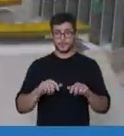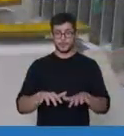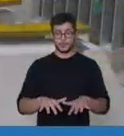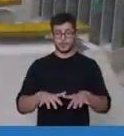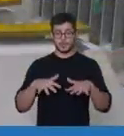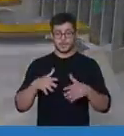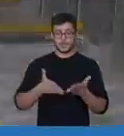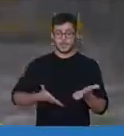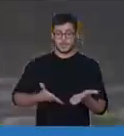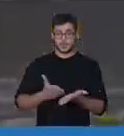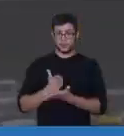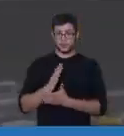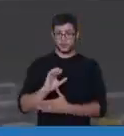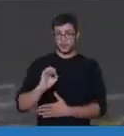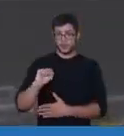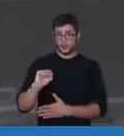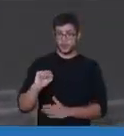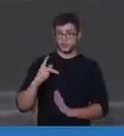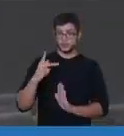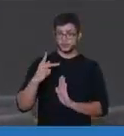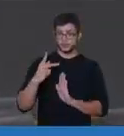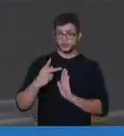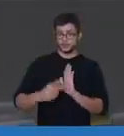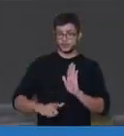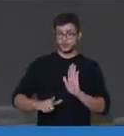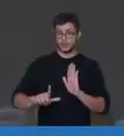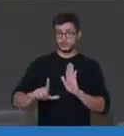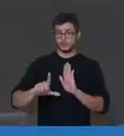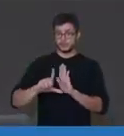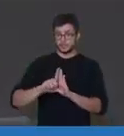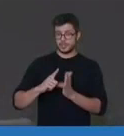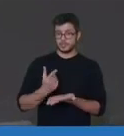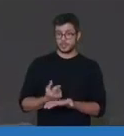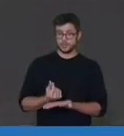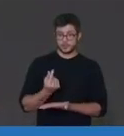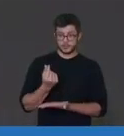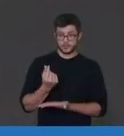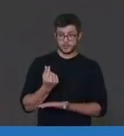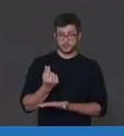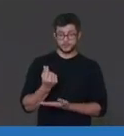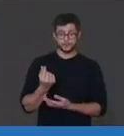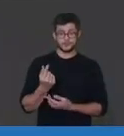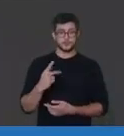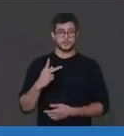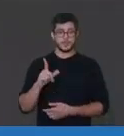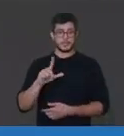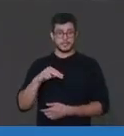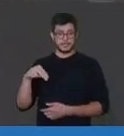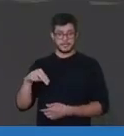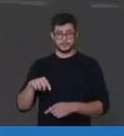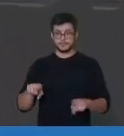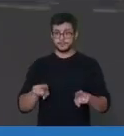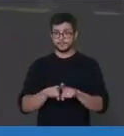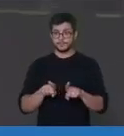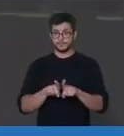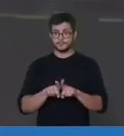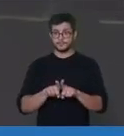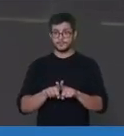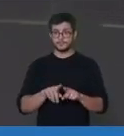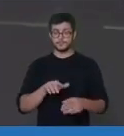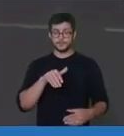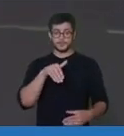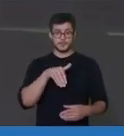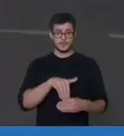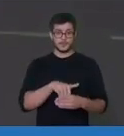8 projetos de lei do Congresso Nacional que tratam de questões orçamentárias e também votou